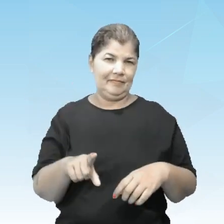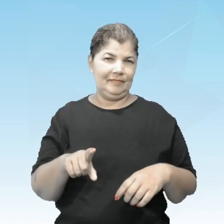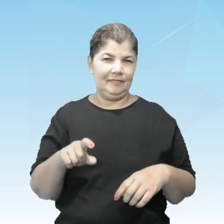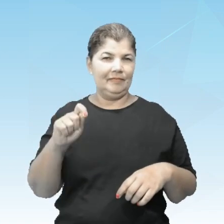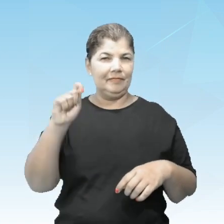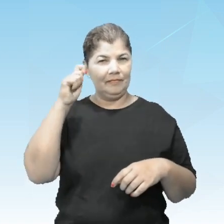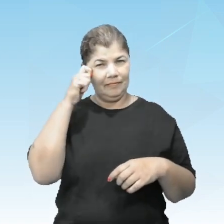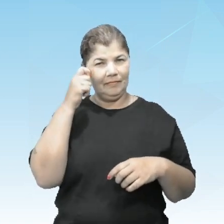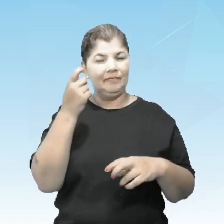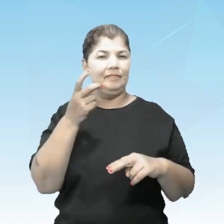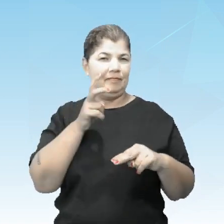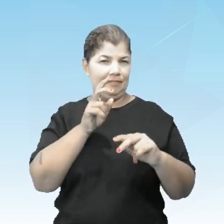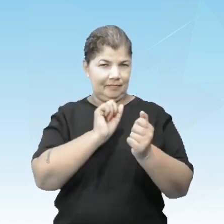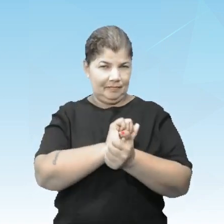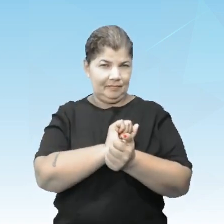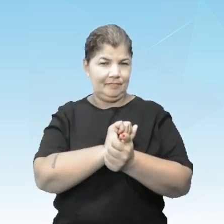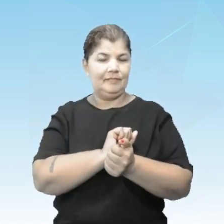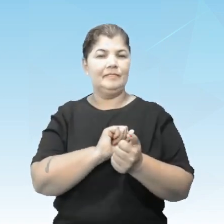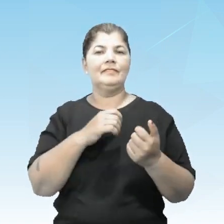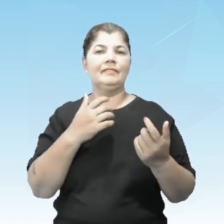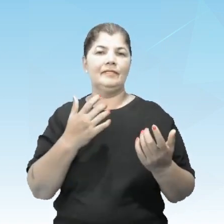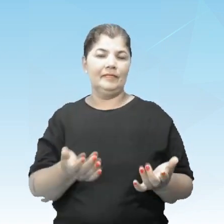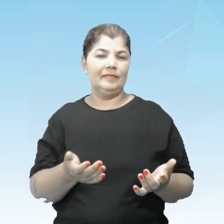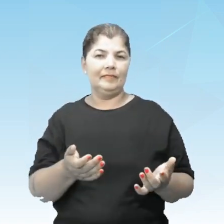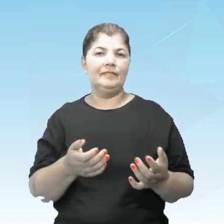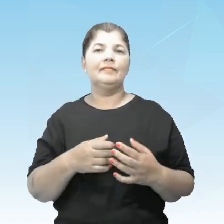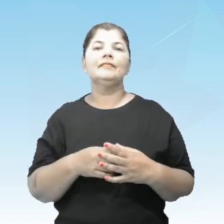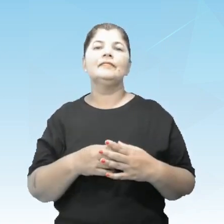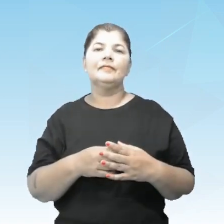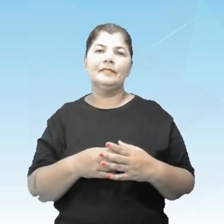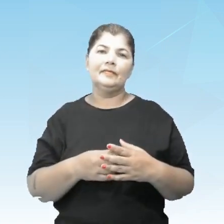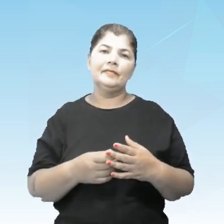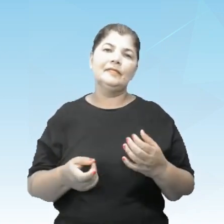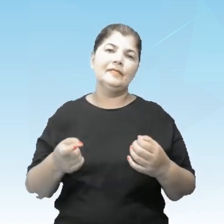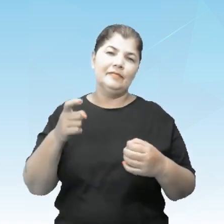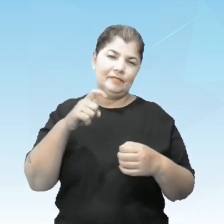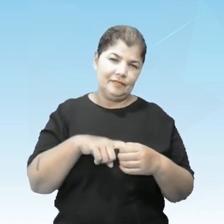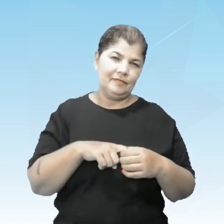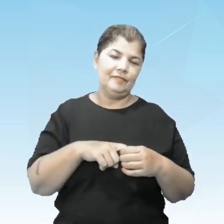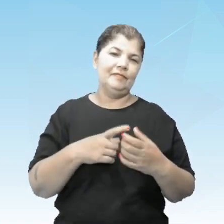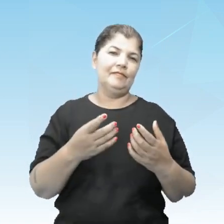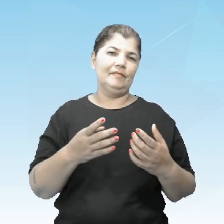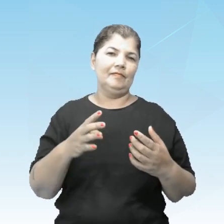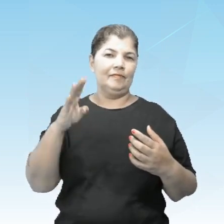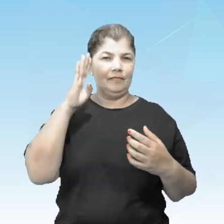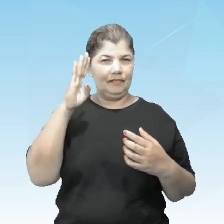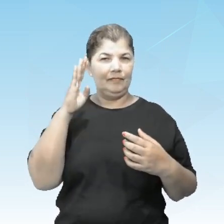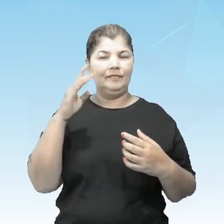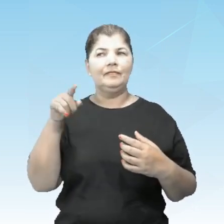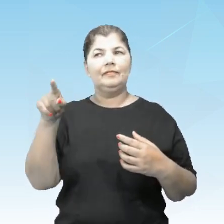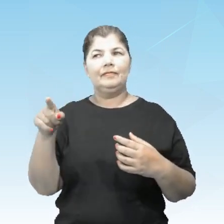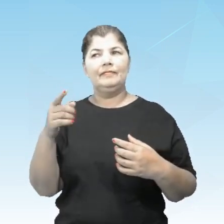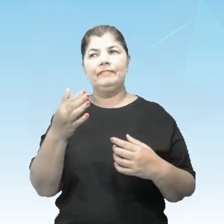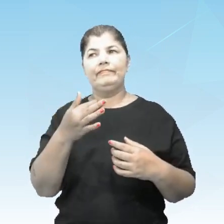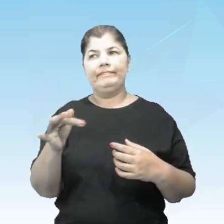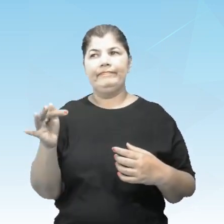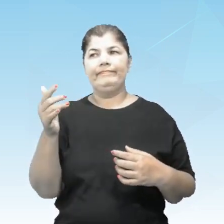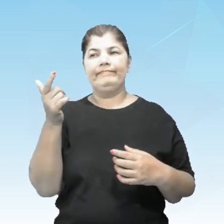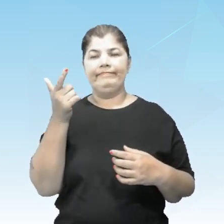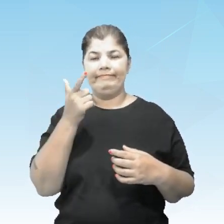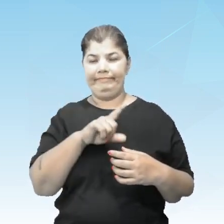E o Dessalines, na realidade, monta um poderoso exército e vence os